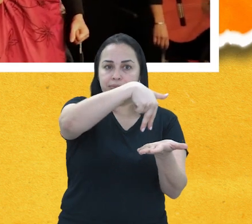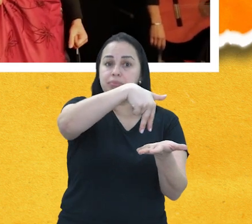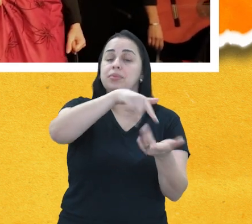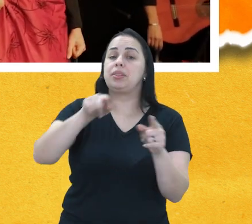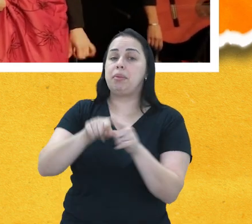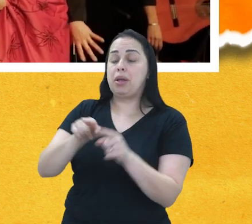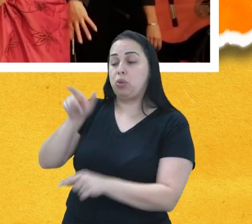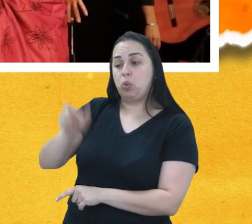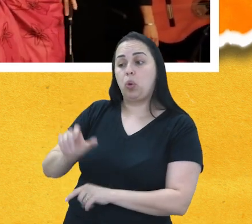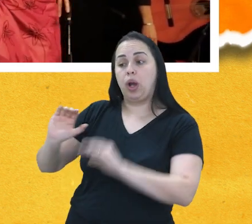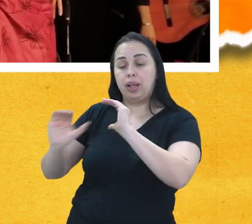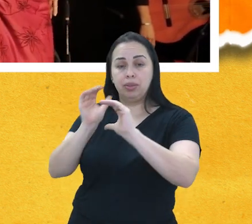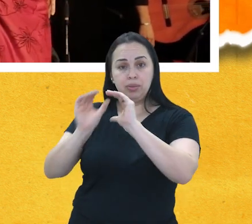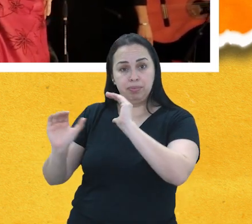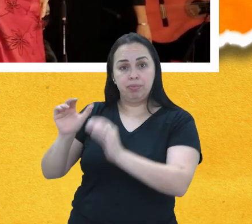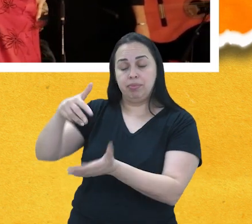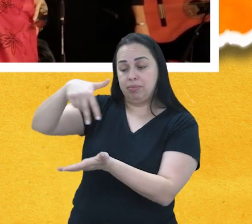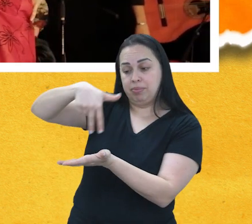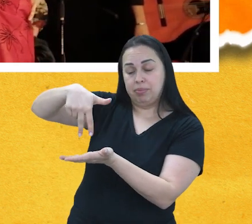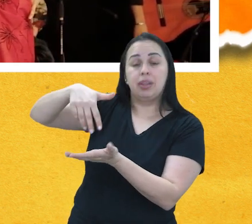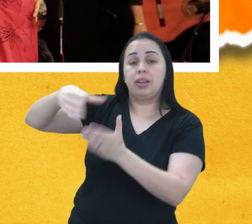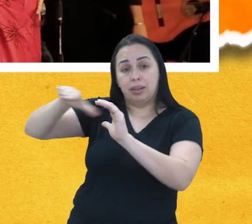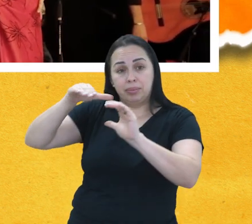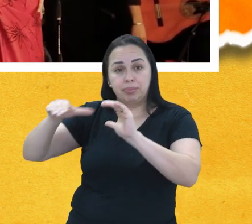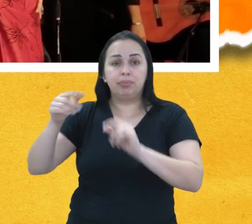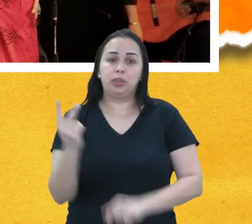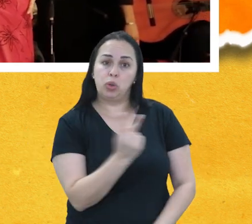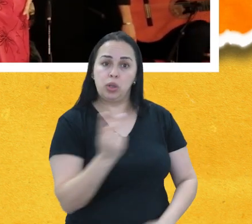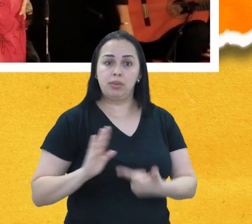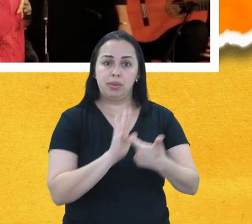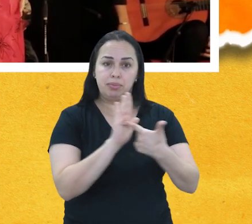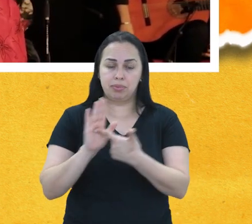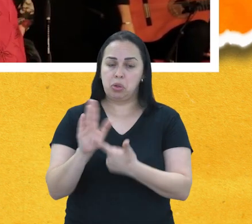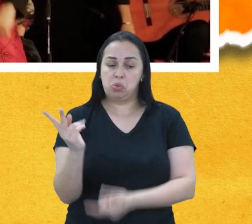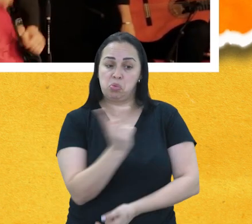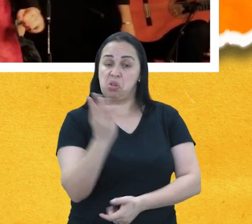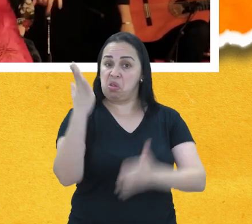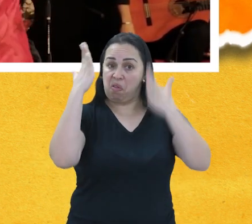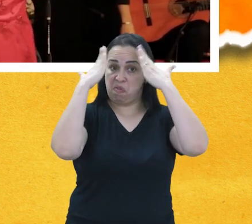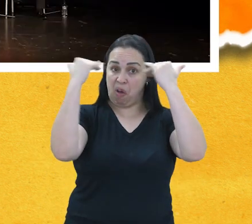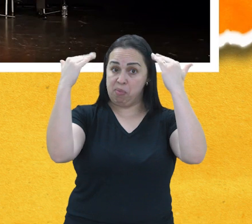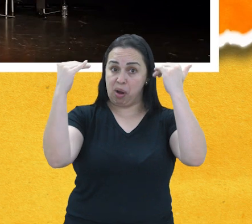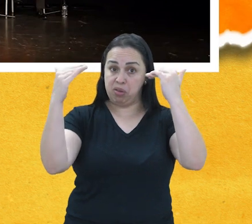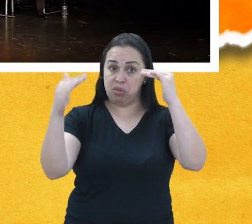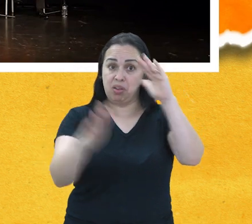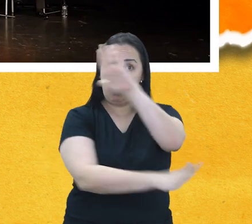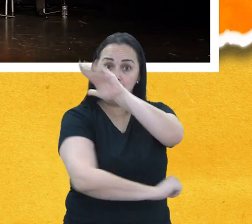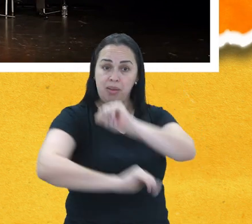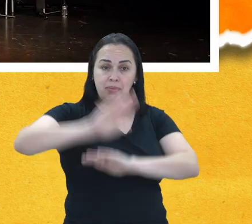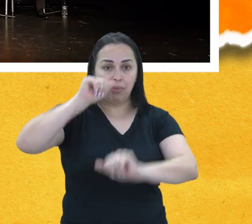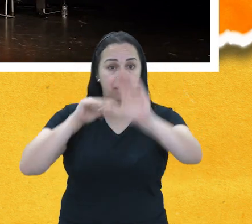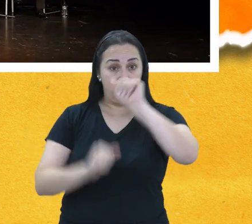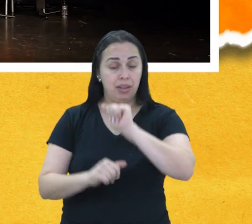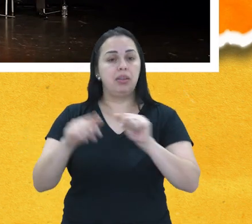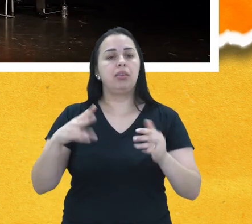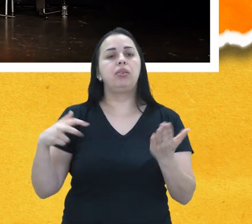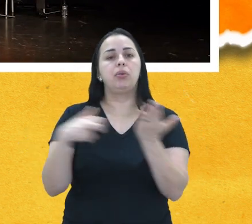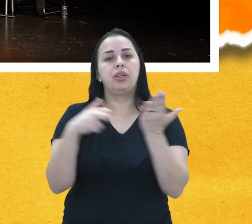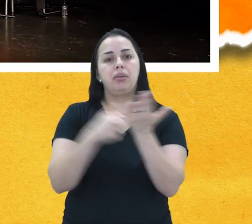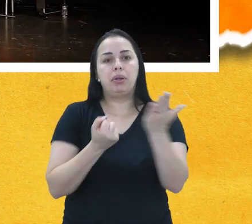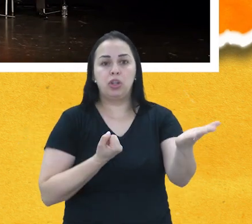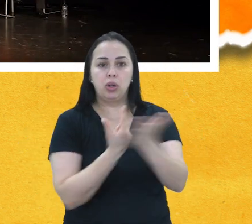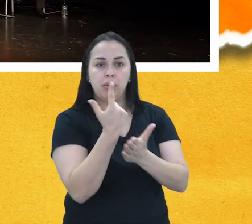Fuensanta Lamoneta e do cantor sevilhano Gabriel de La Tomasa, nomes de grande projeção no flamenco mundial. Os